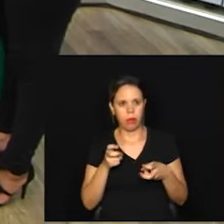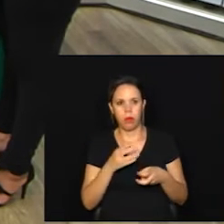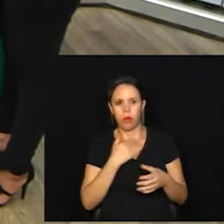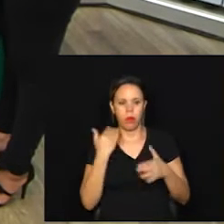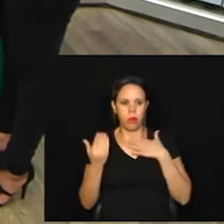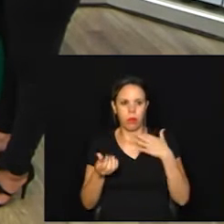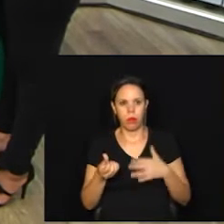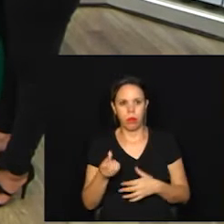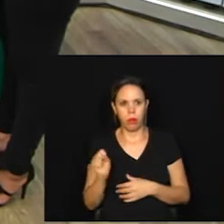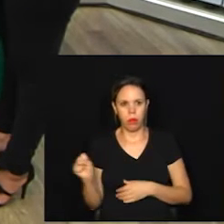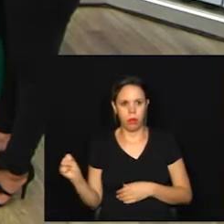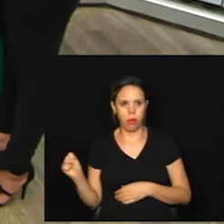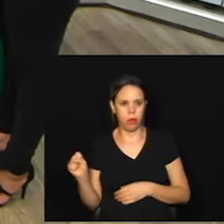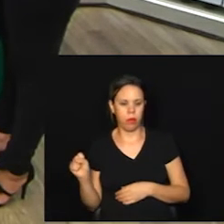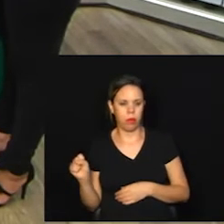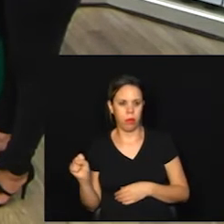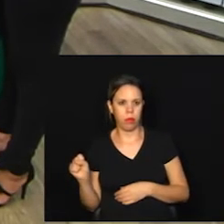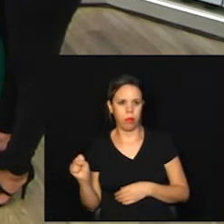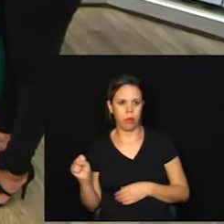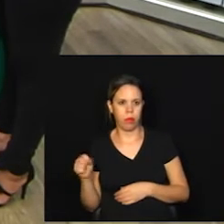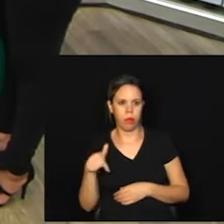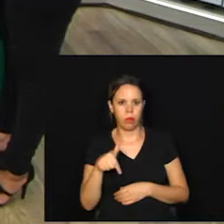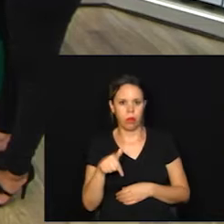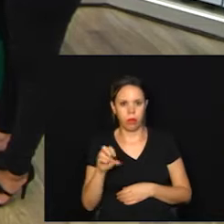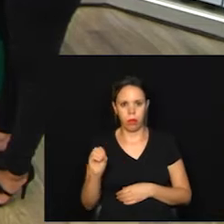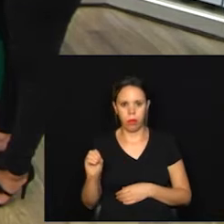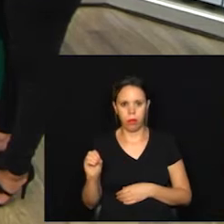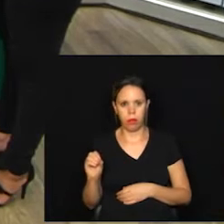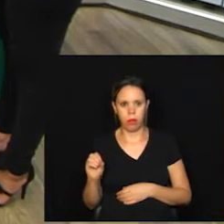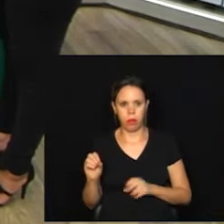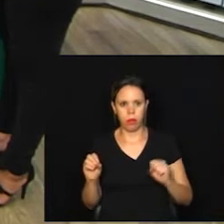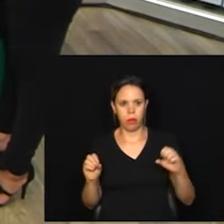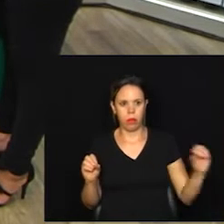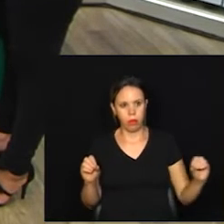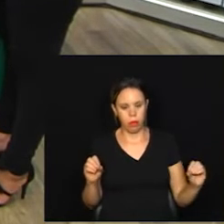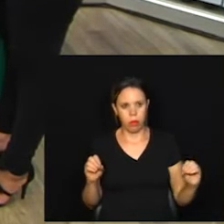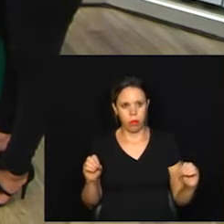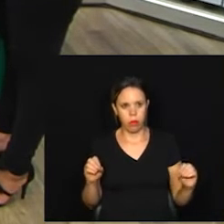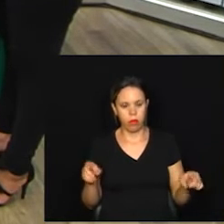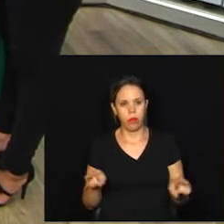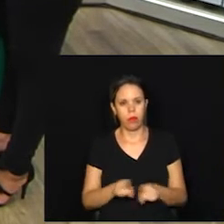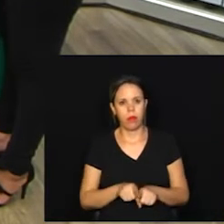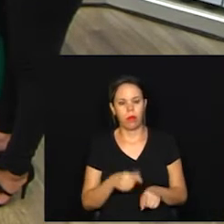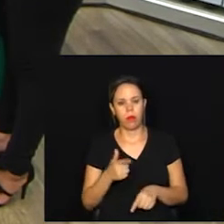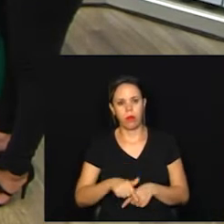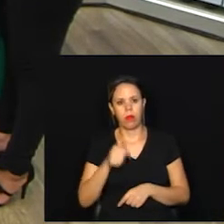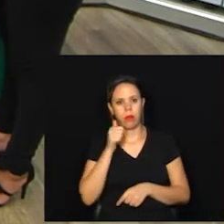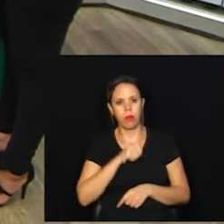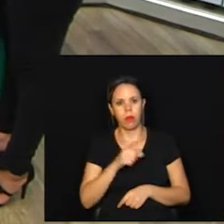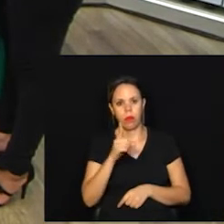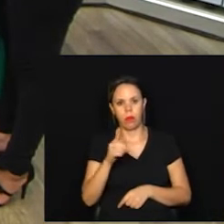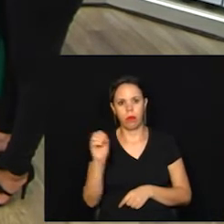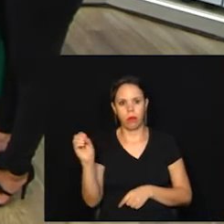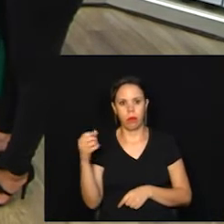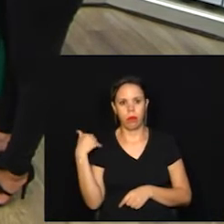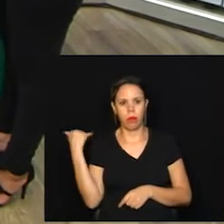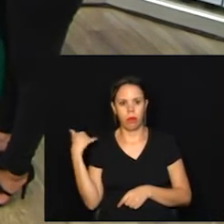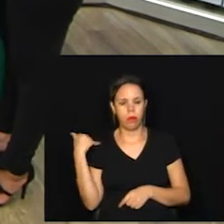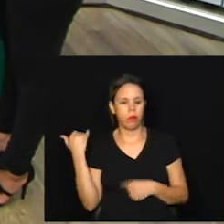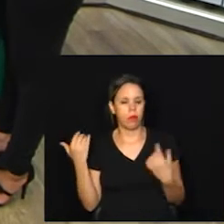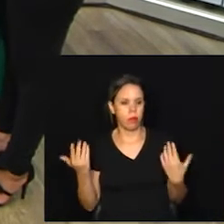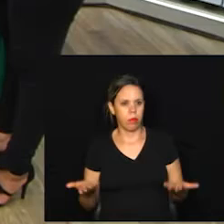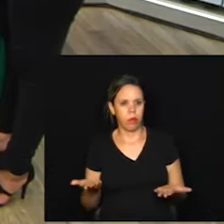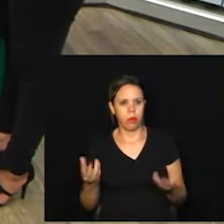de 68, na casa dos 70, na casa dos 80 e também mais uma mulher de 100 anos.